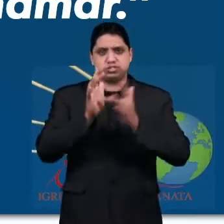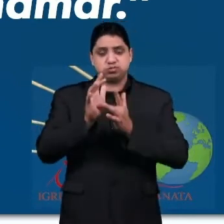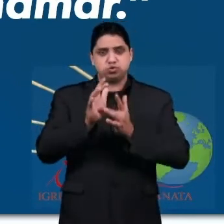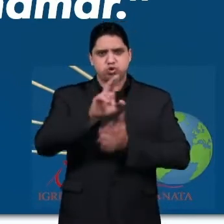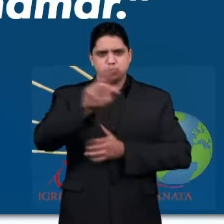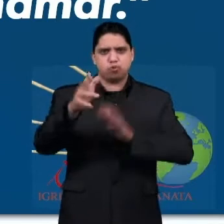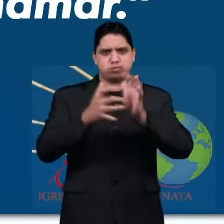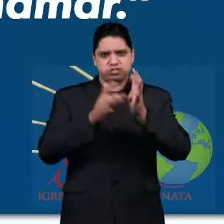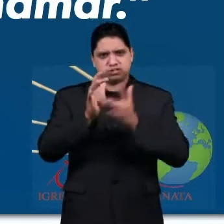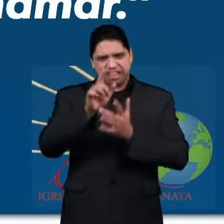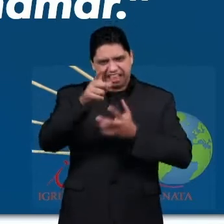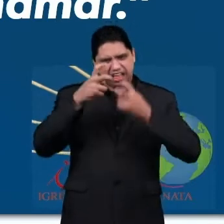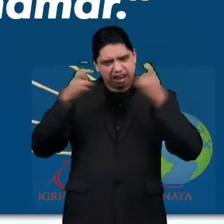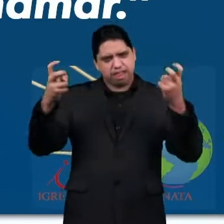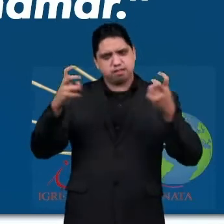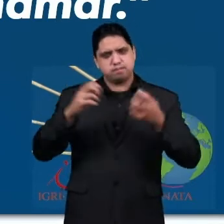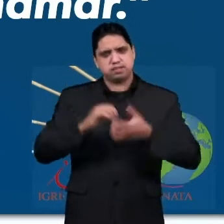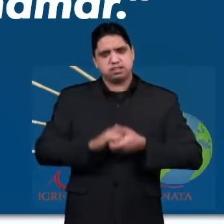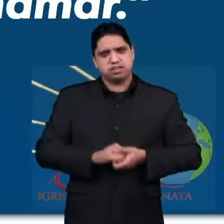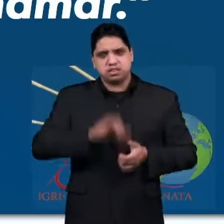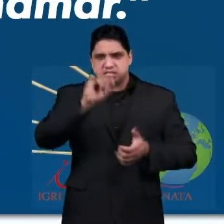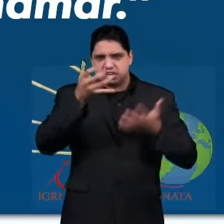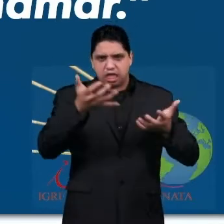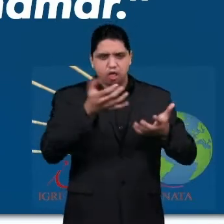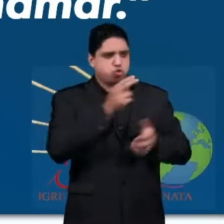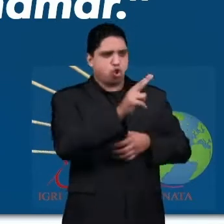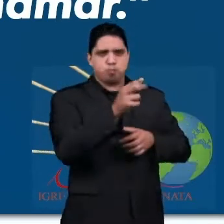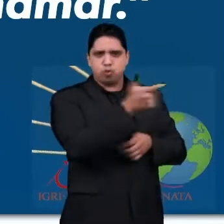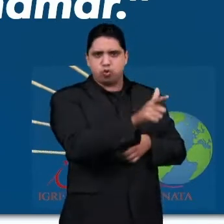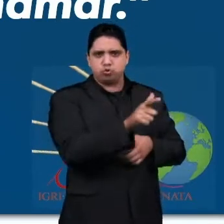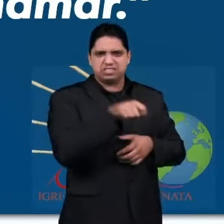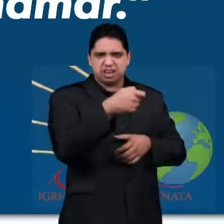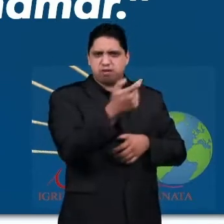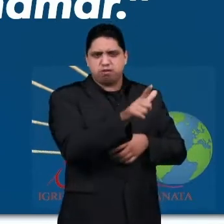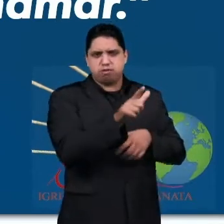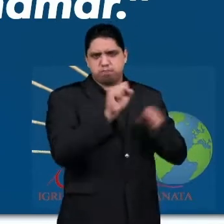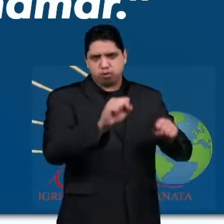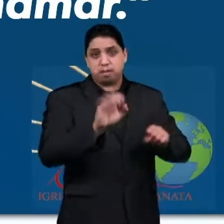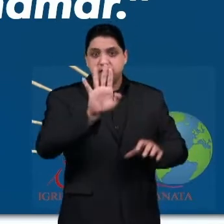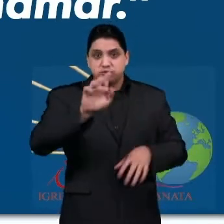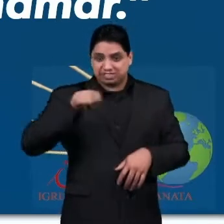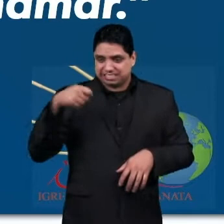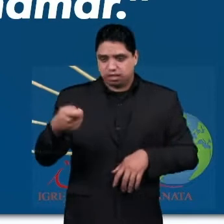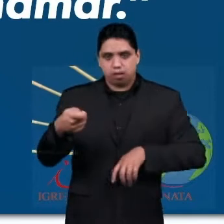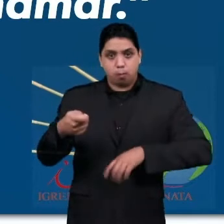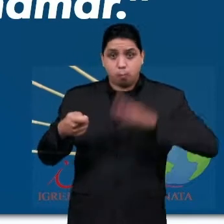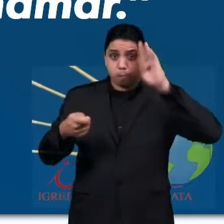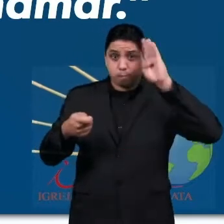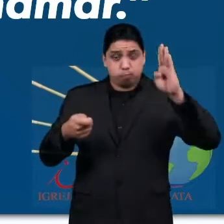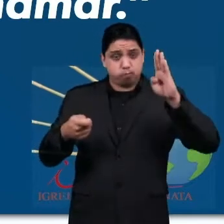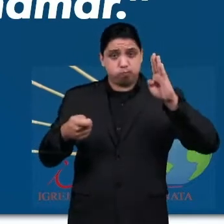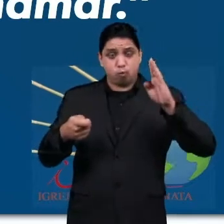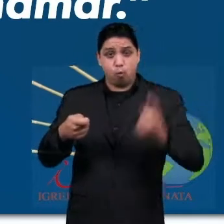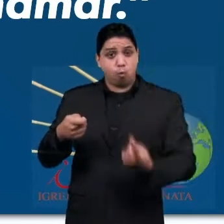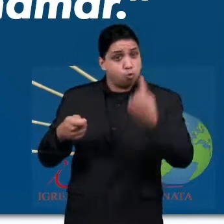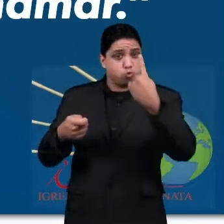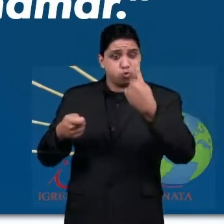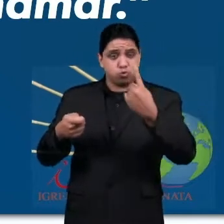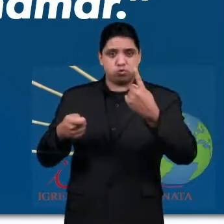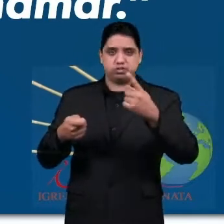Jesus. Se quiser usar outros nomes, pode, mas o valor está em invocar o nome de Jesus. Porque no monte de